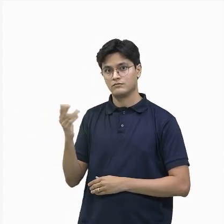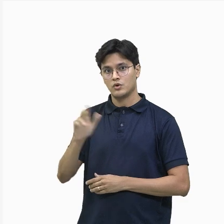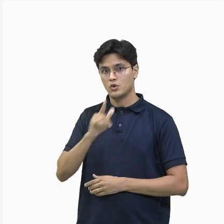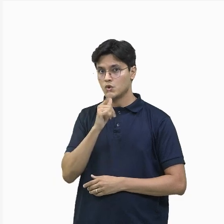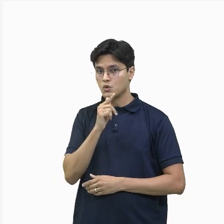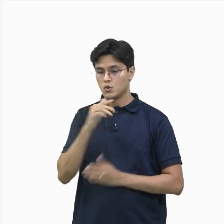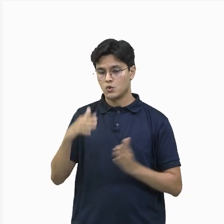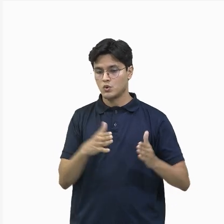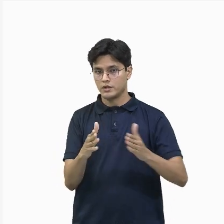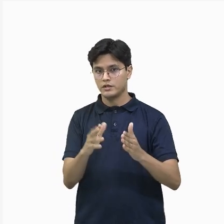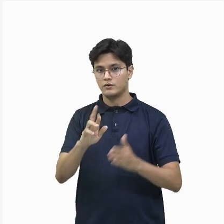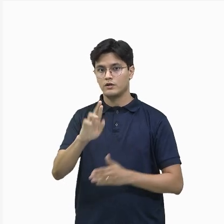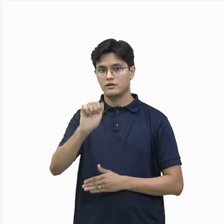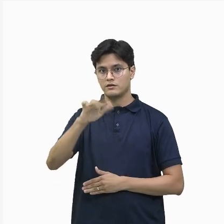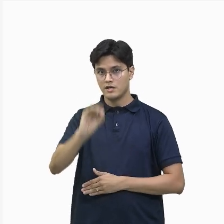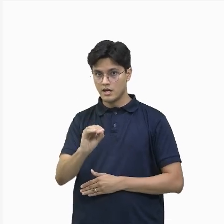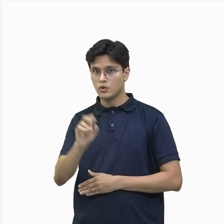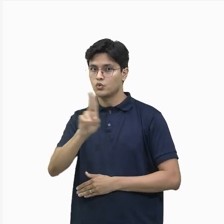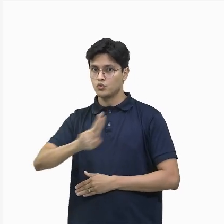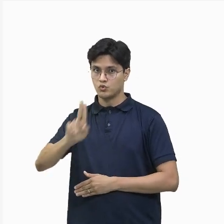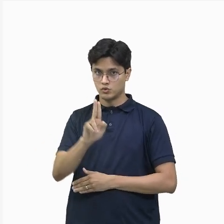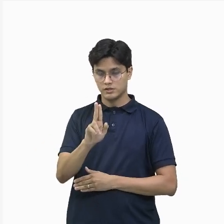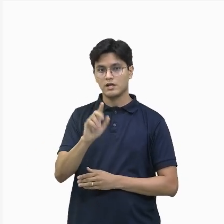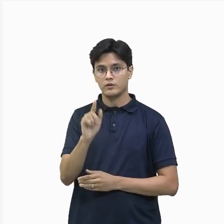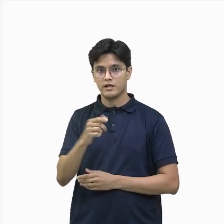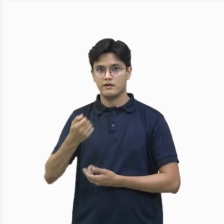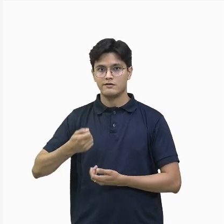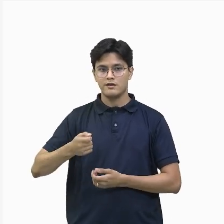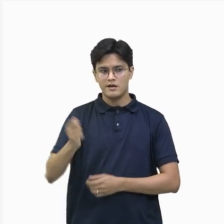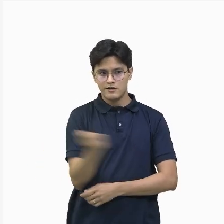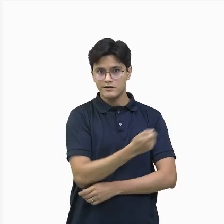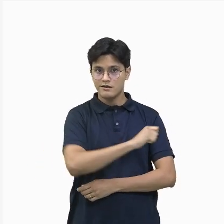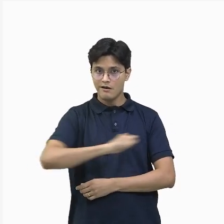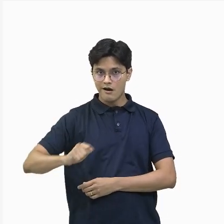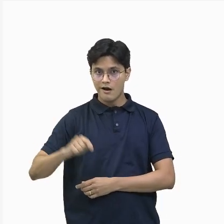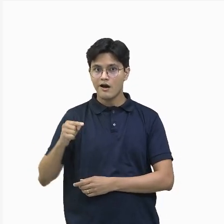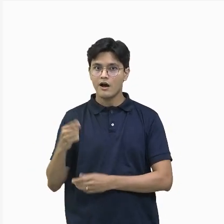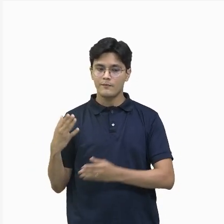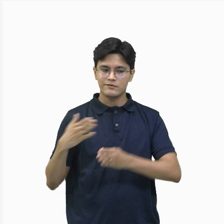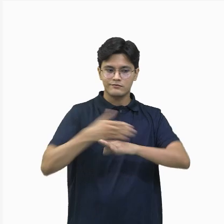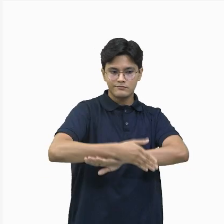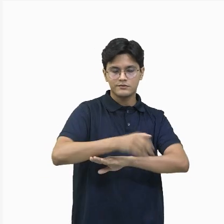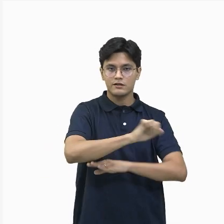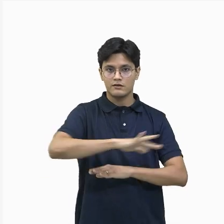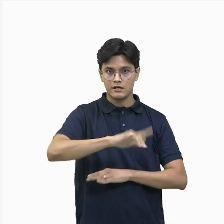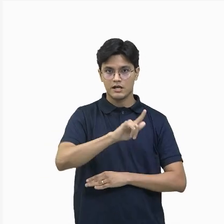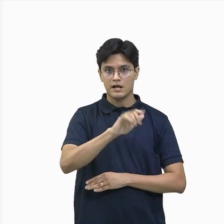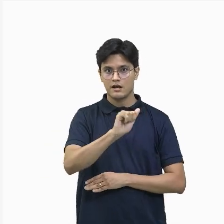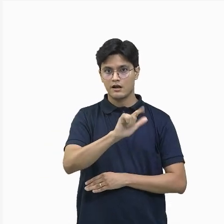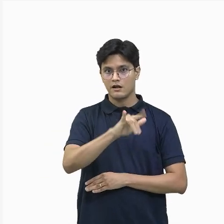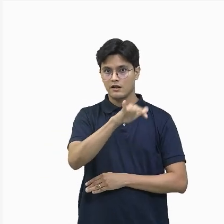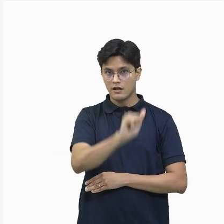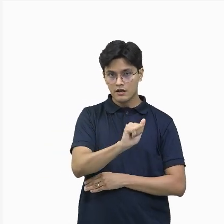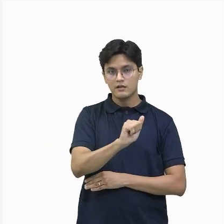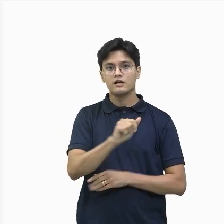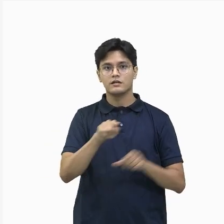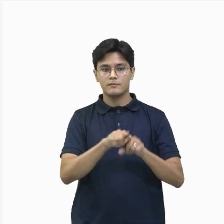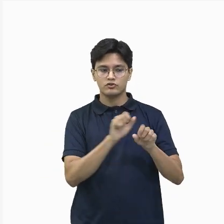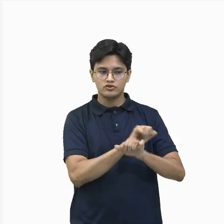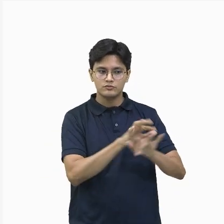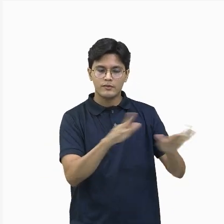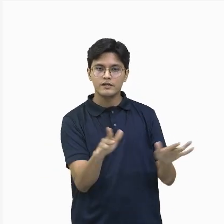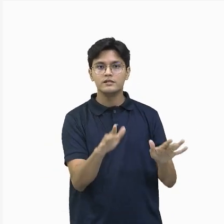das armas. Os francos estabeleceram-se na Gália, trazendo com eles suas crenças e seus